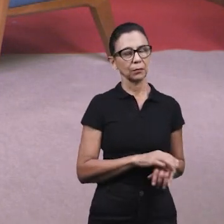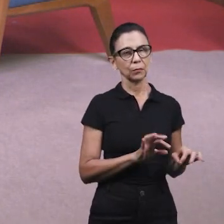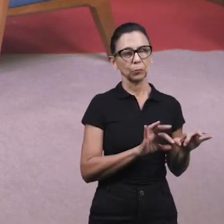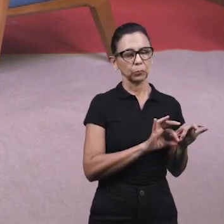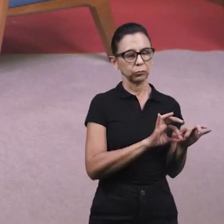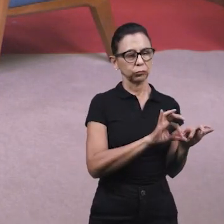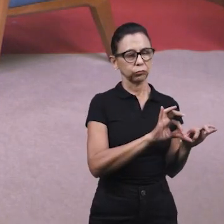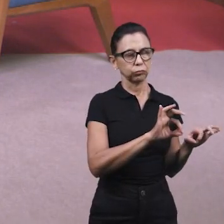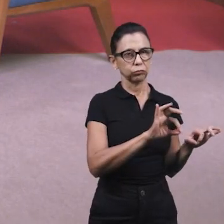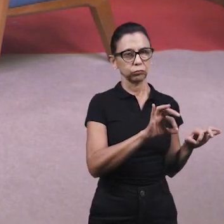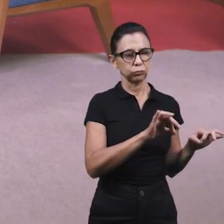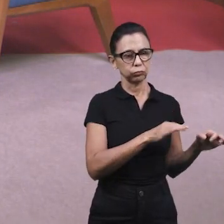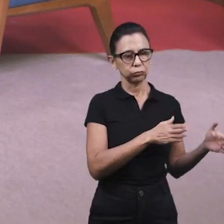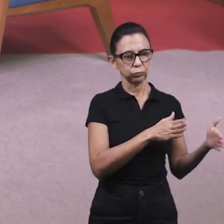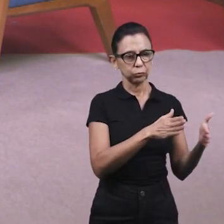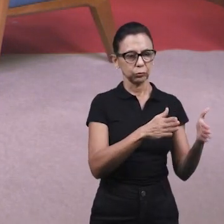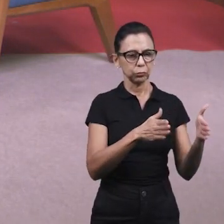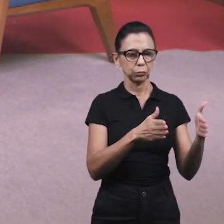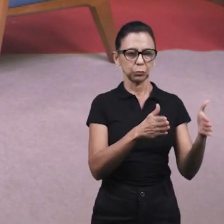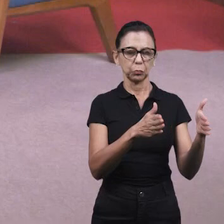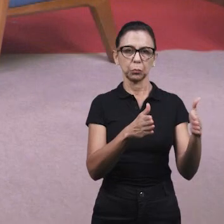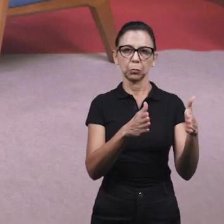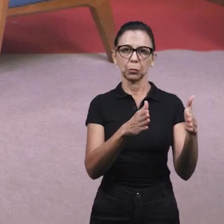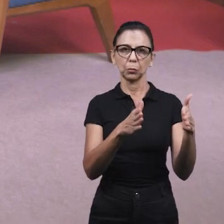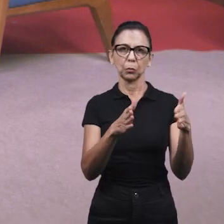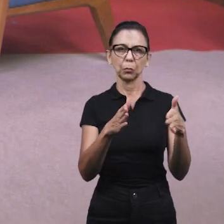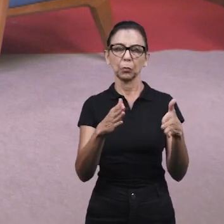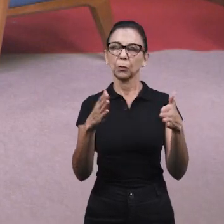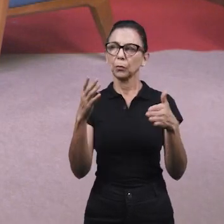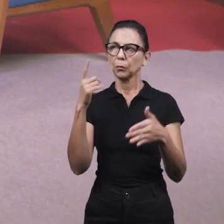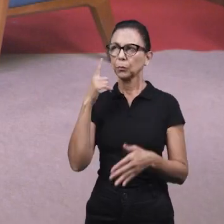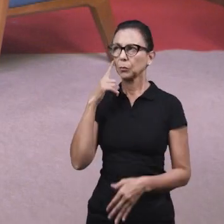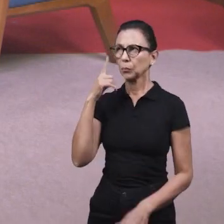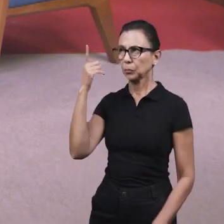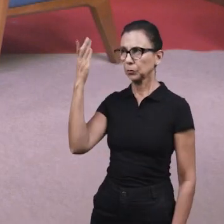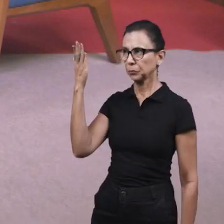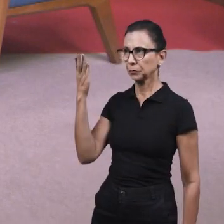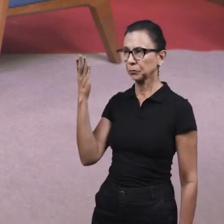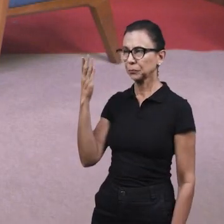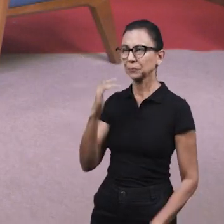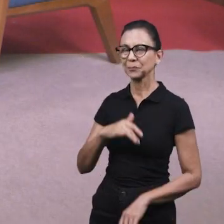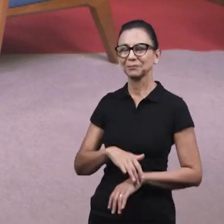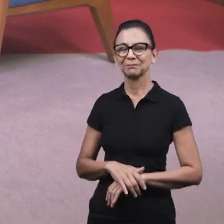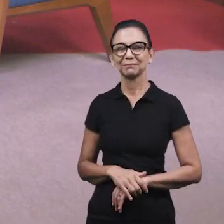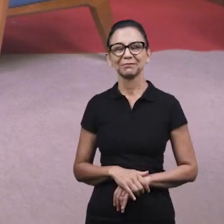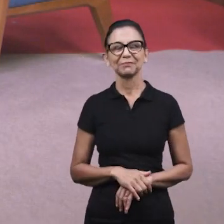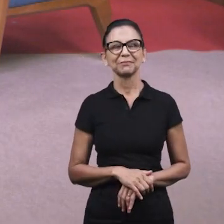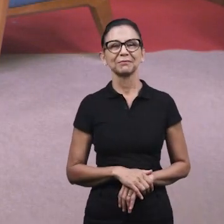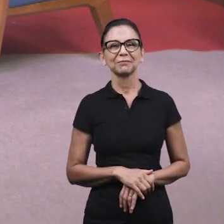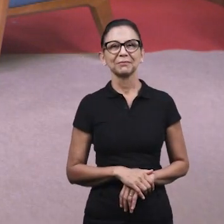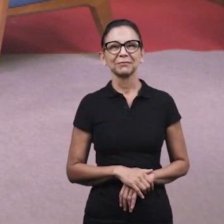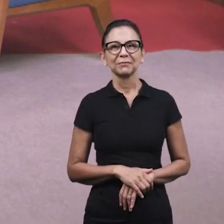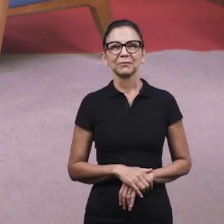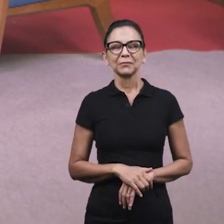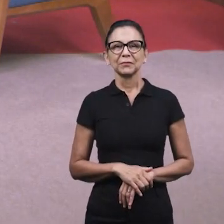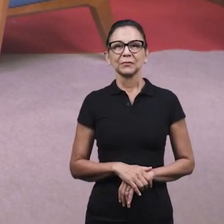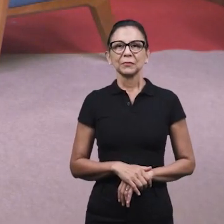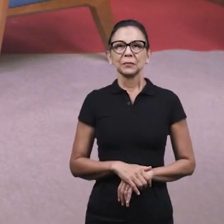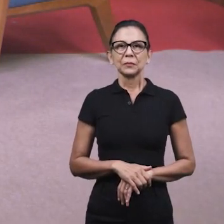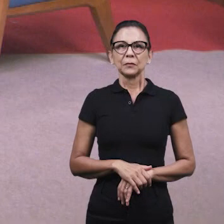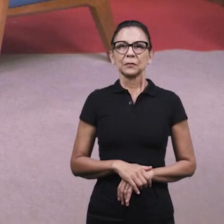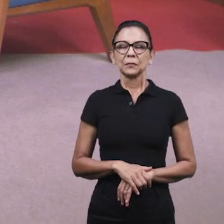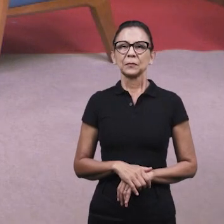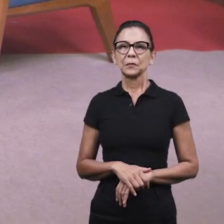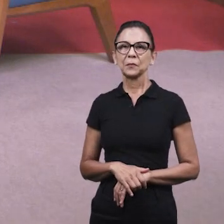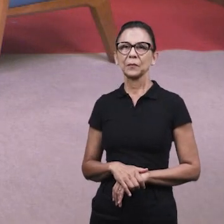do Sinai, que é essa formação aqui, né, que a gente vê, e